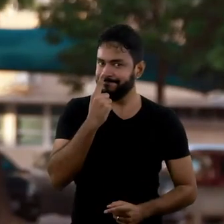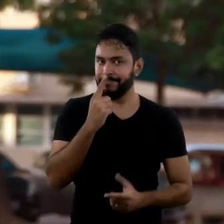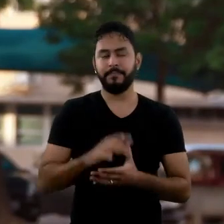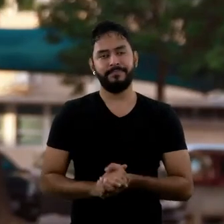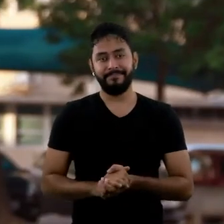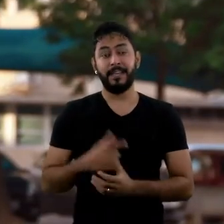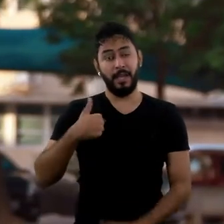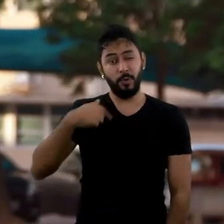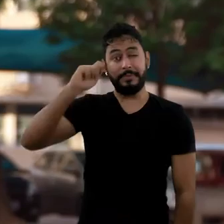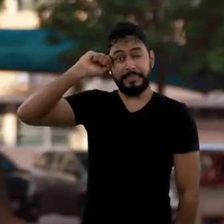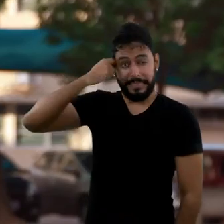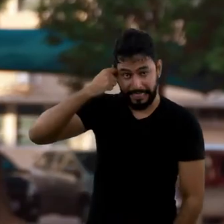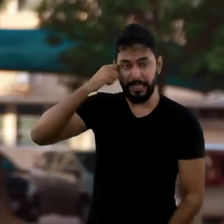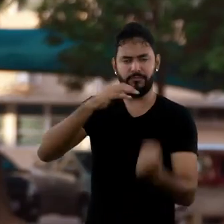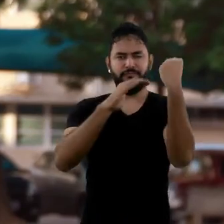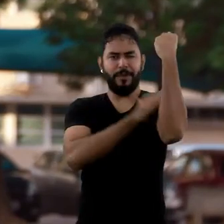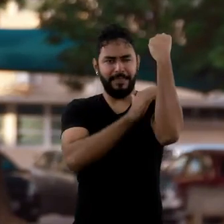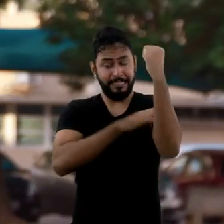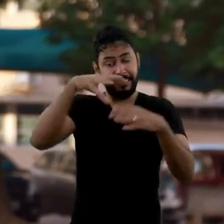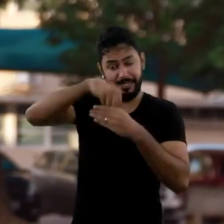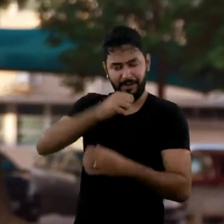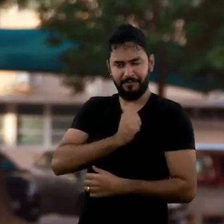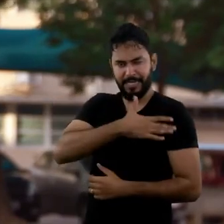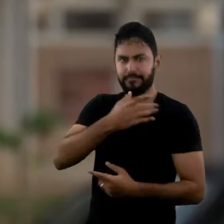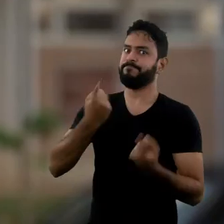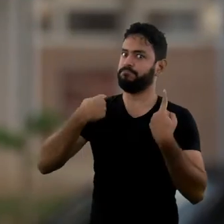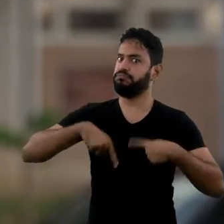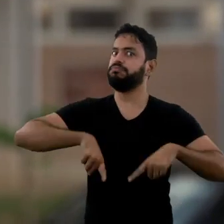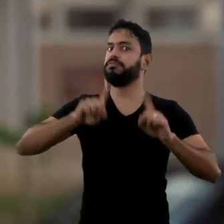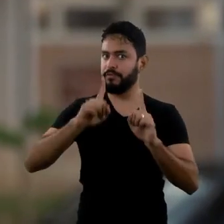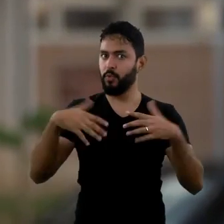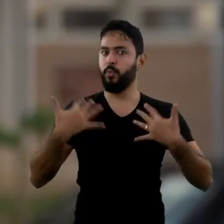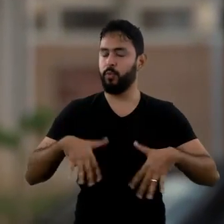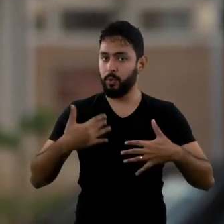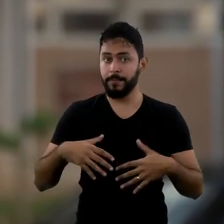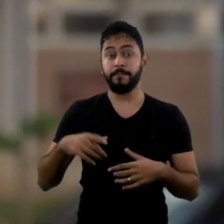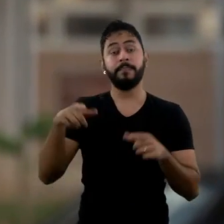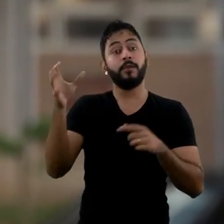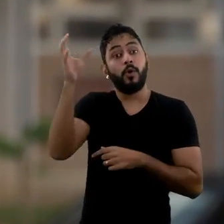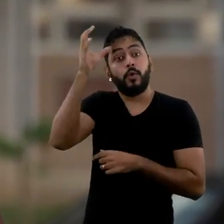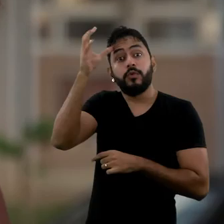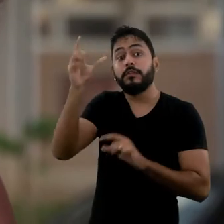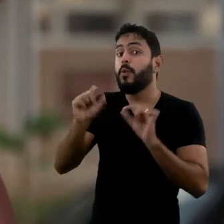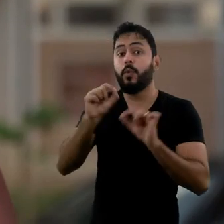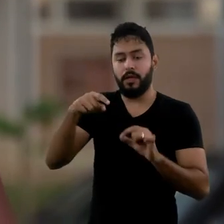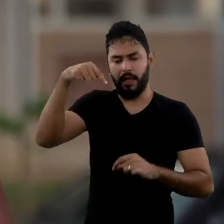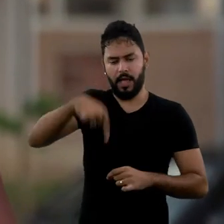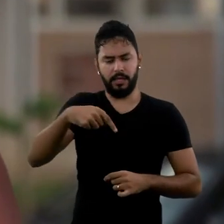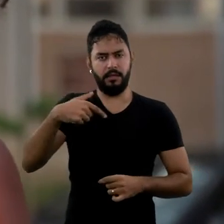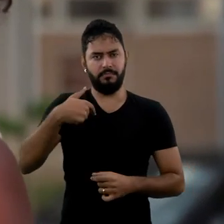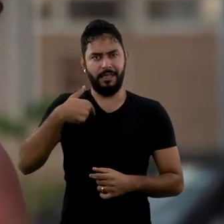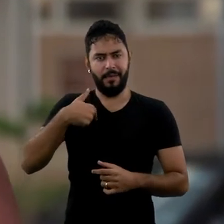Ser negra e feminista no IFPE é um desafio de todo dia. Ter consciência de que aqui eu